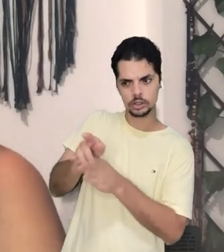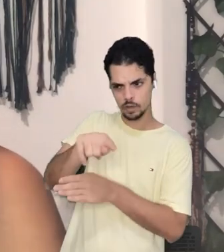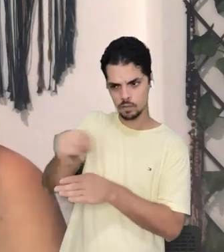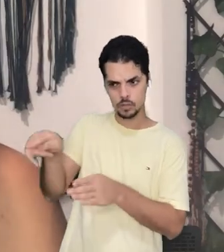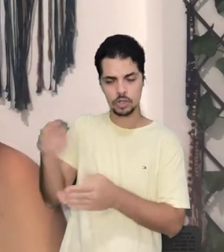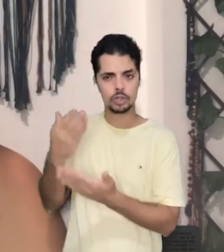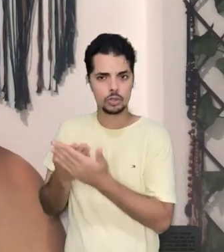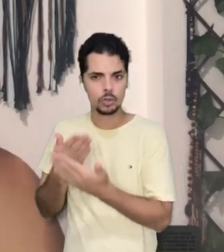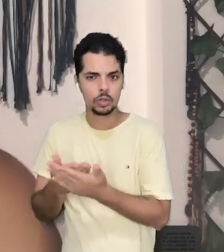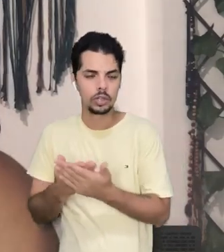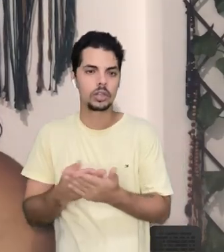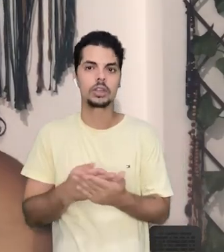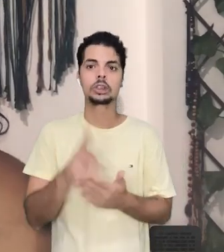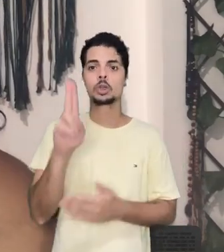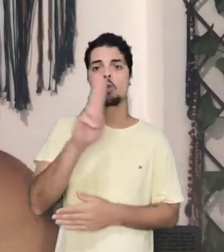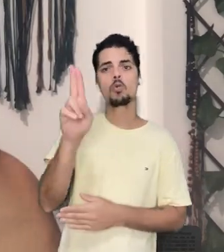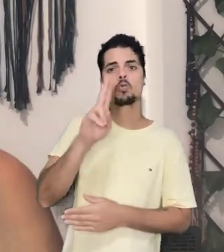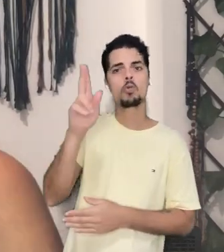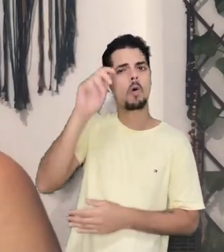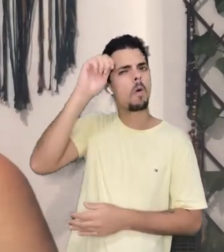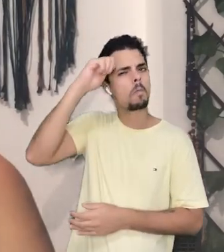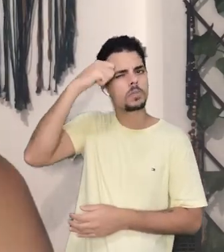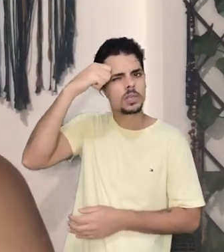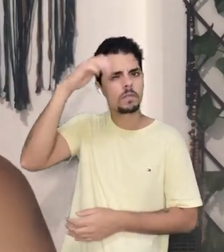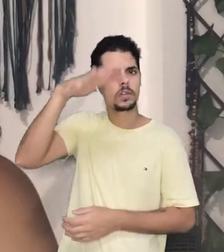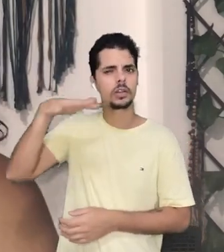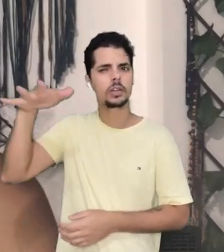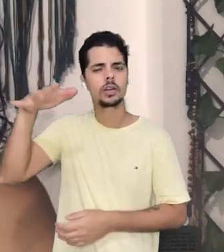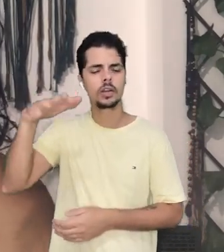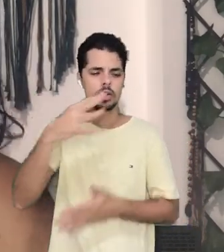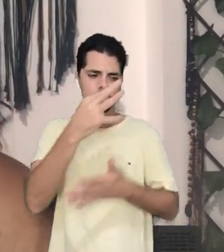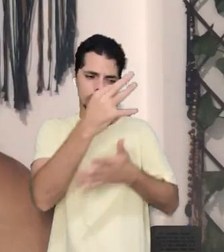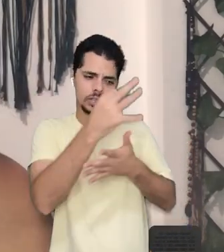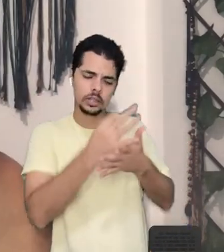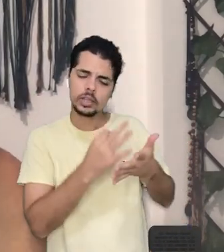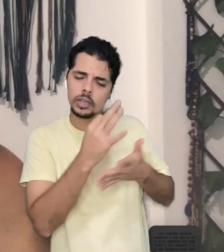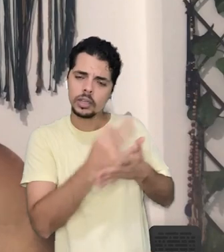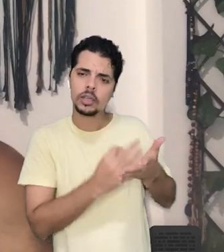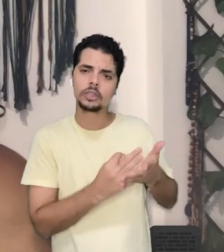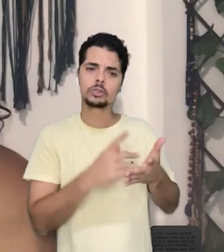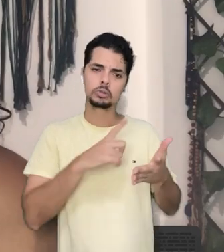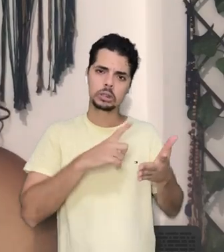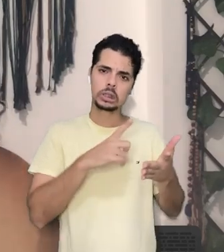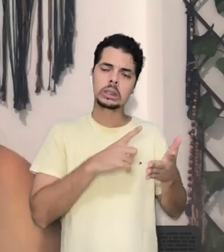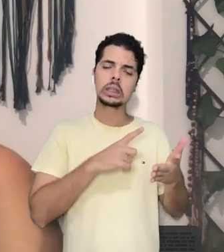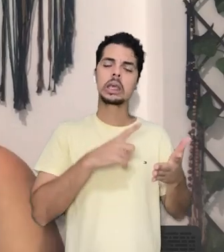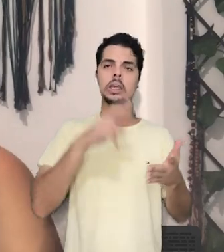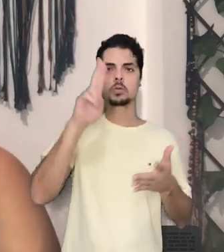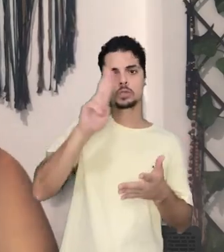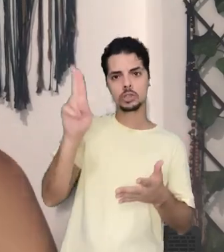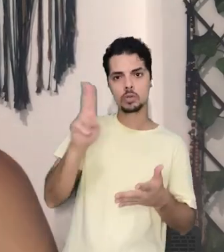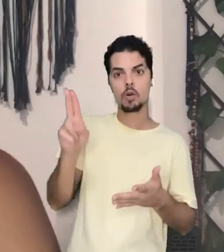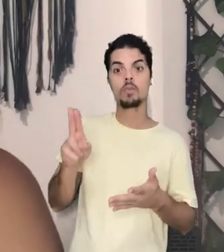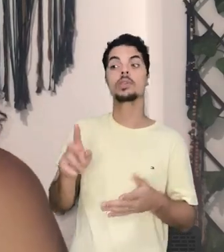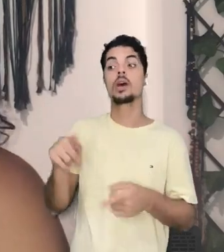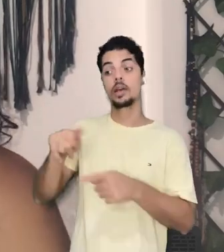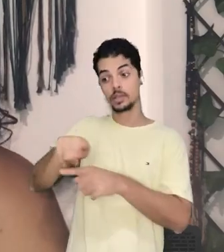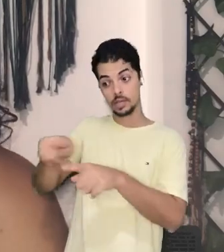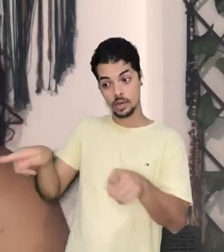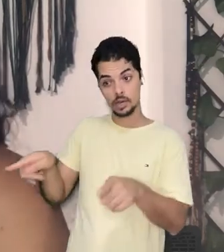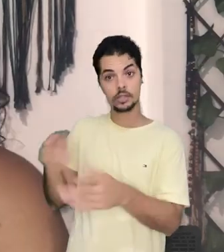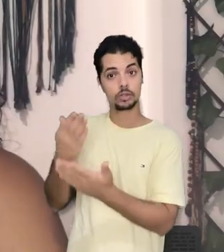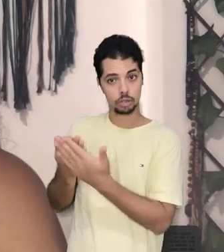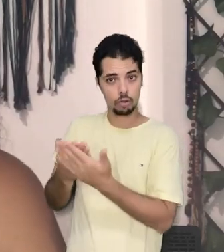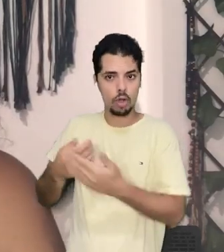contos que incluam nomes ou termos de origem africana. Para isso, eles terão que